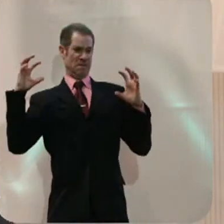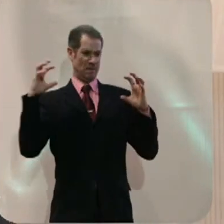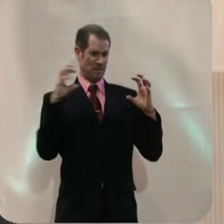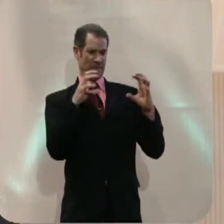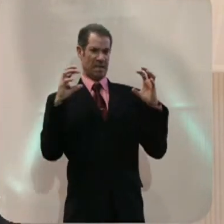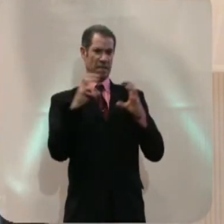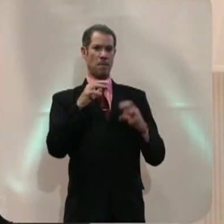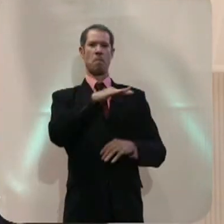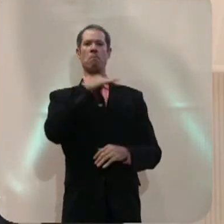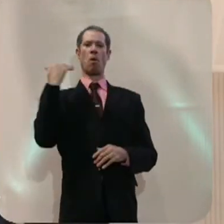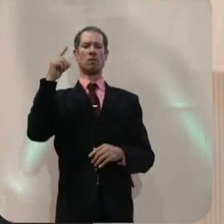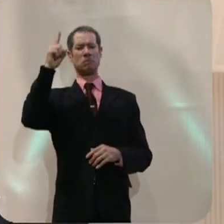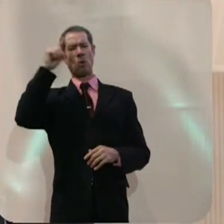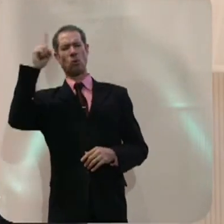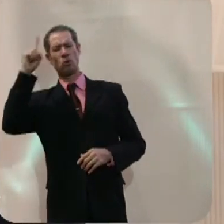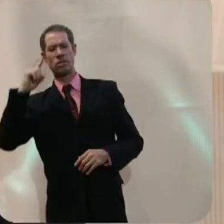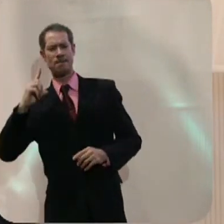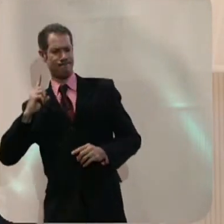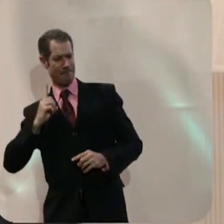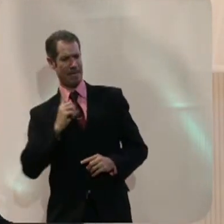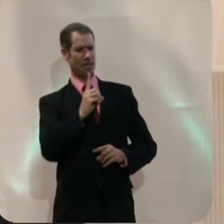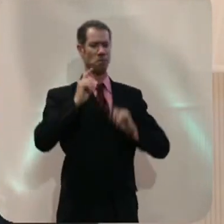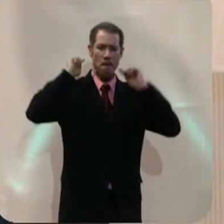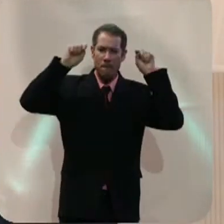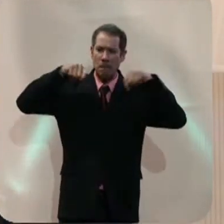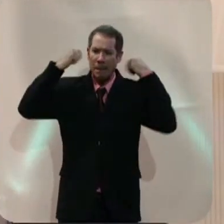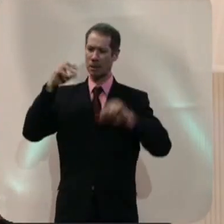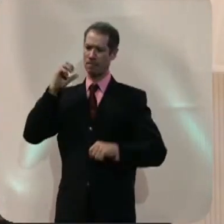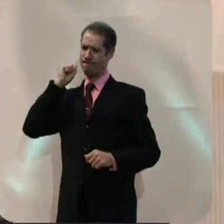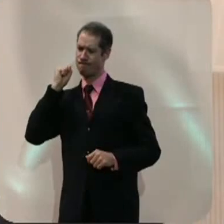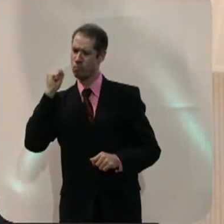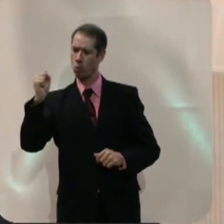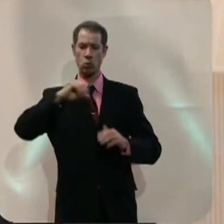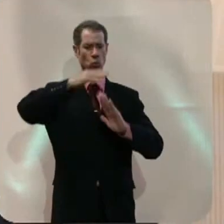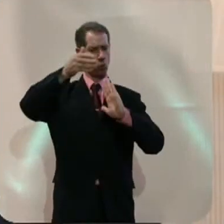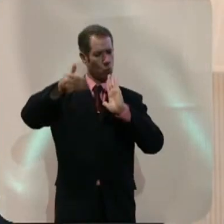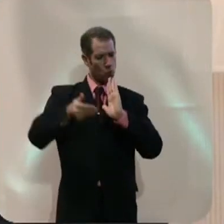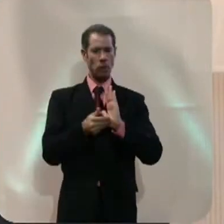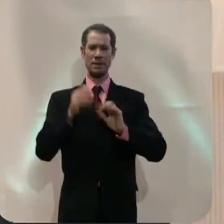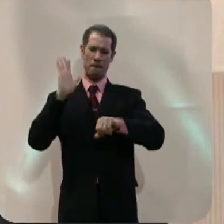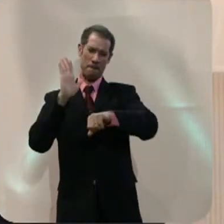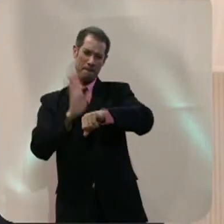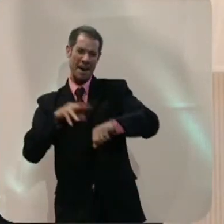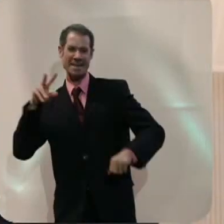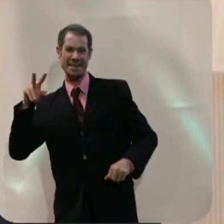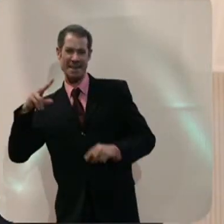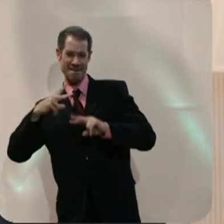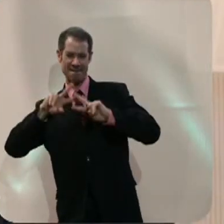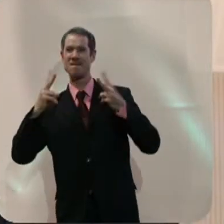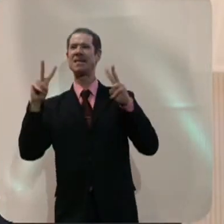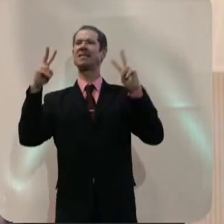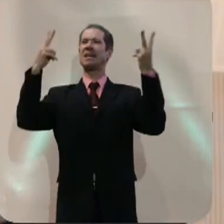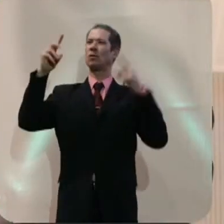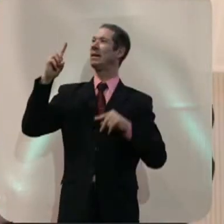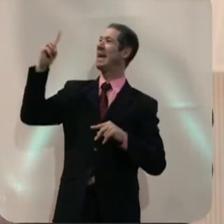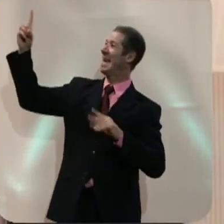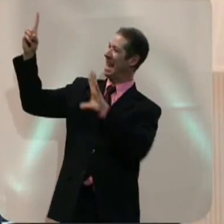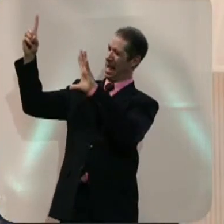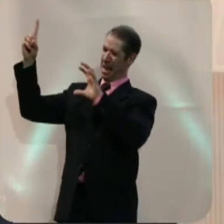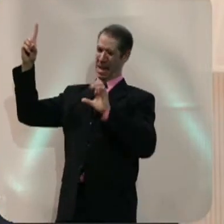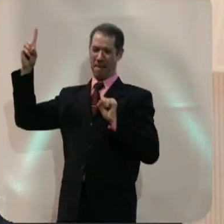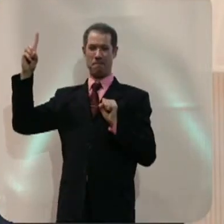como ovelhas destinadas ao matadouro, mas em todas estas coisas somos mais do que vencedores por meio daquele que nos